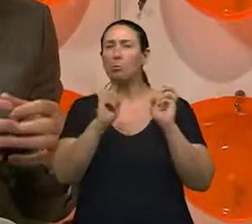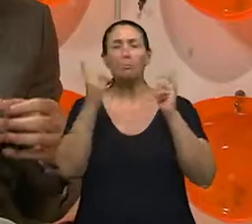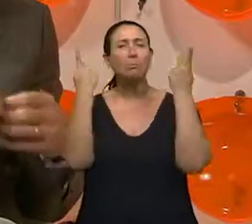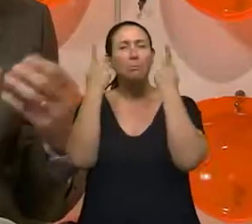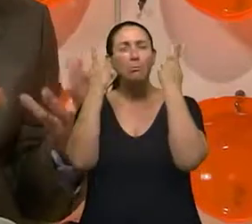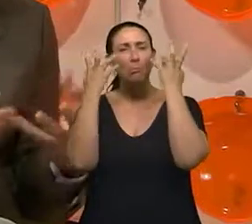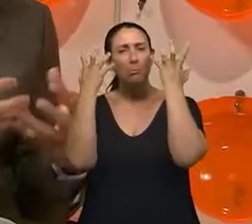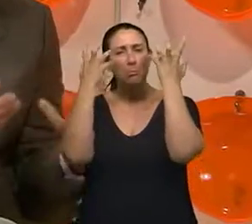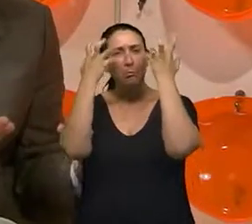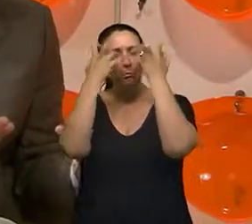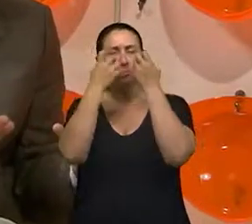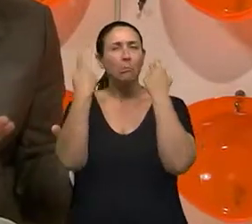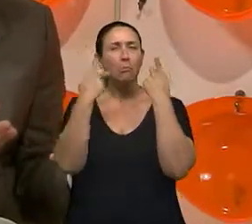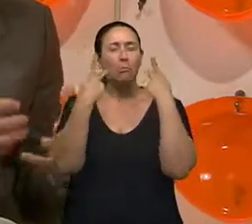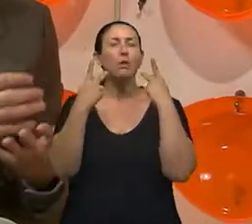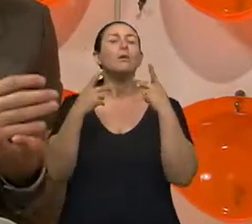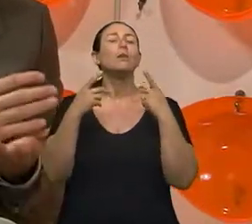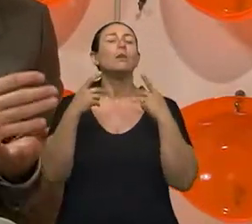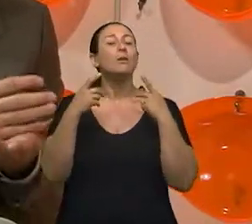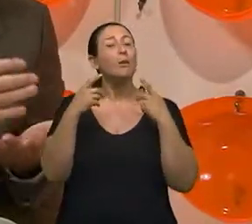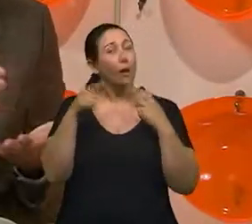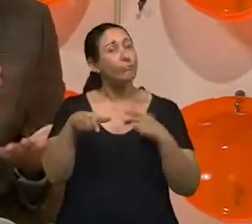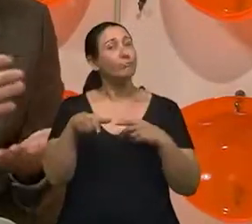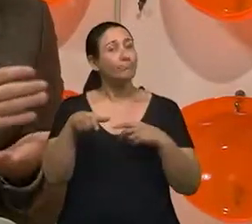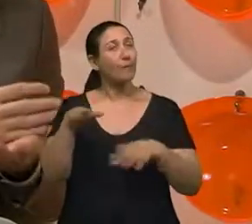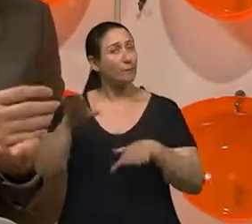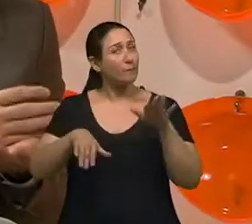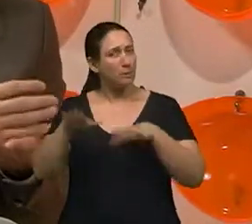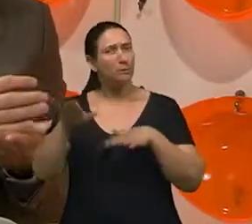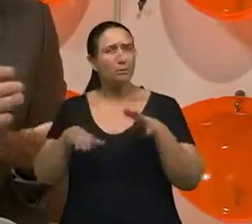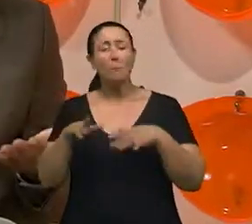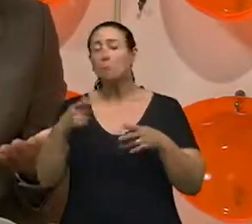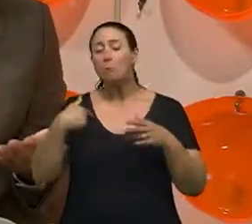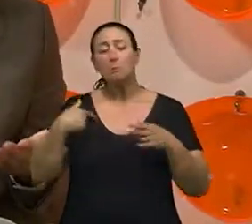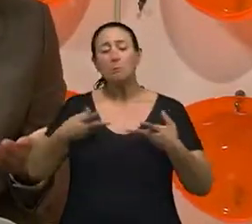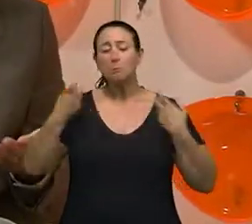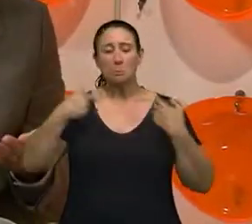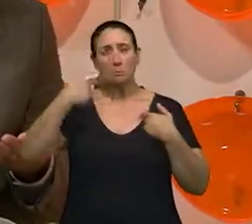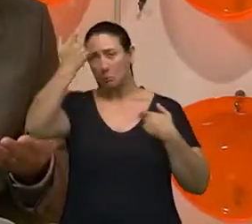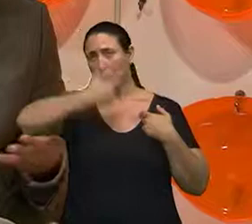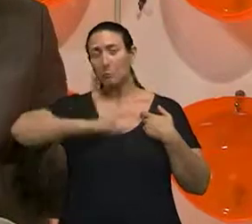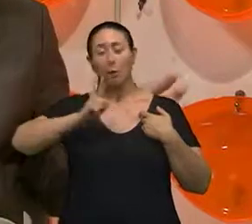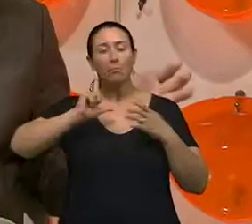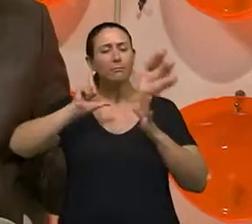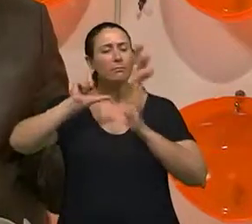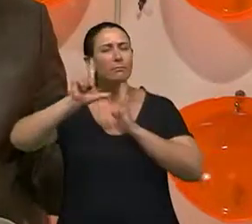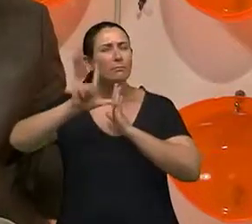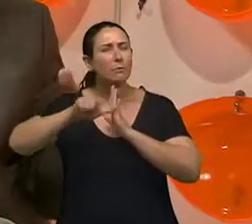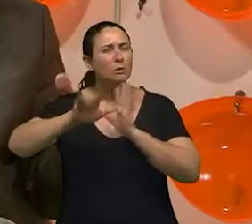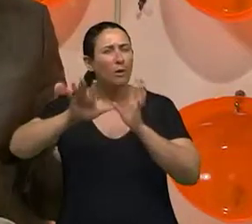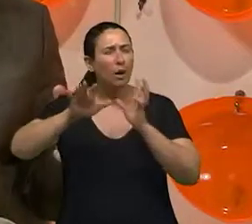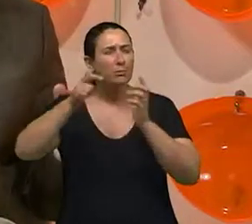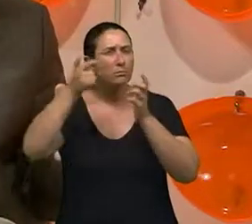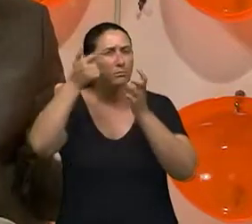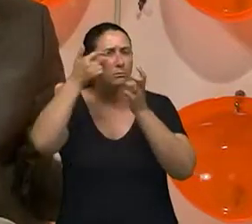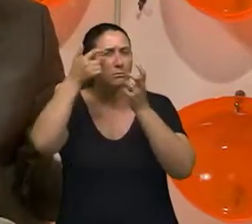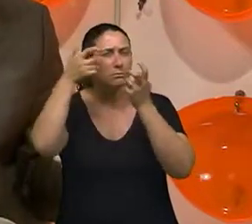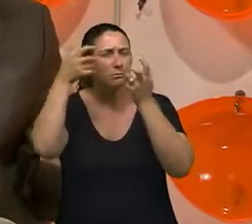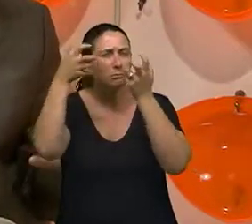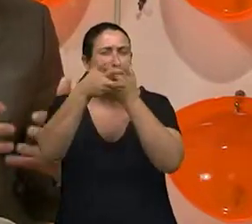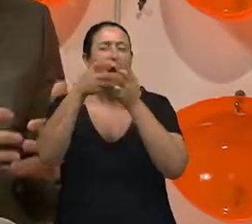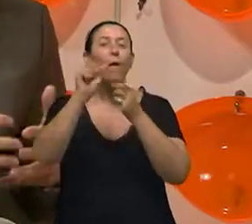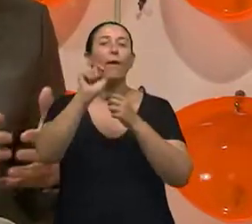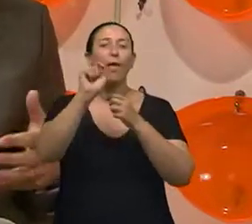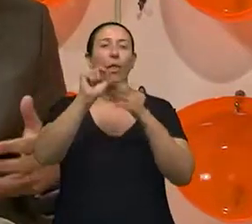ele não tem sinais evidentes e muitas vezes cursa sem a pessoa perceber, só vai perceber quando já tem lesão no nervo